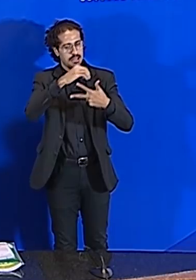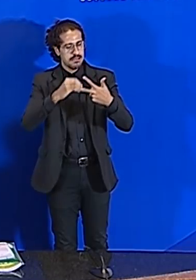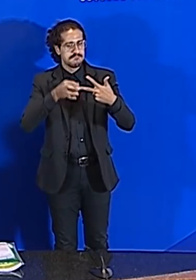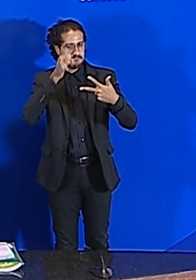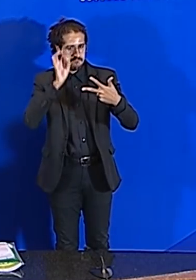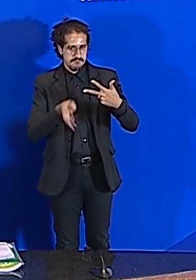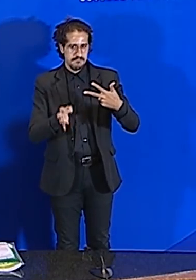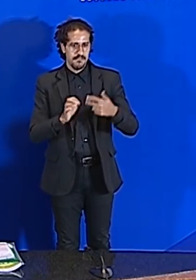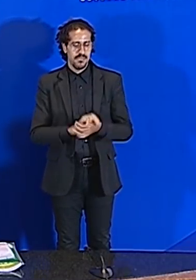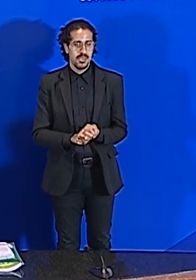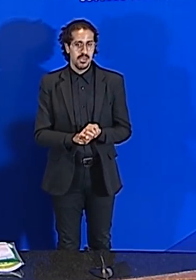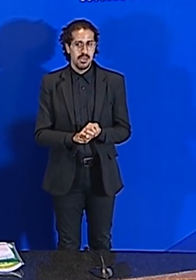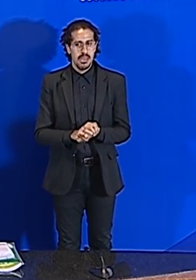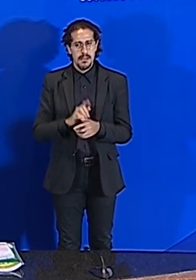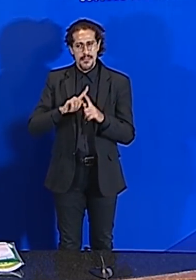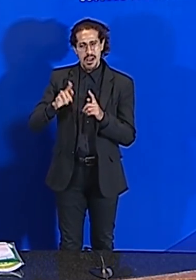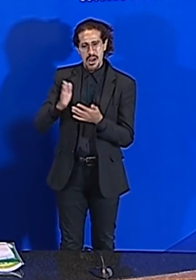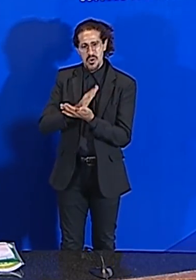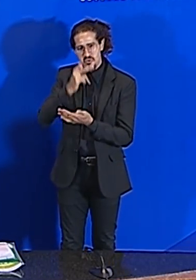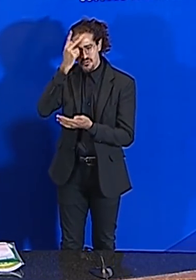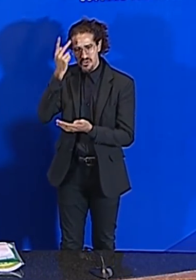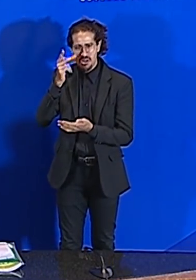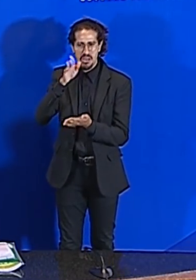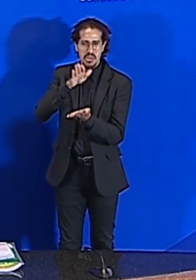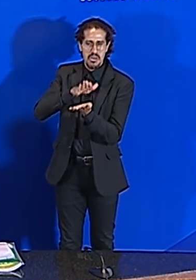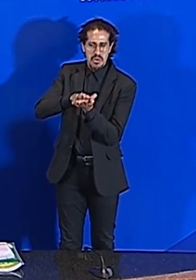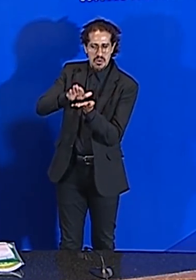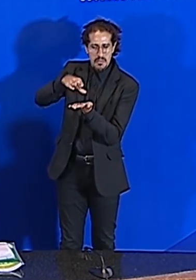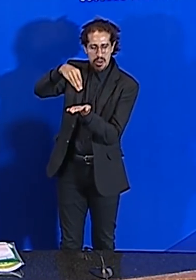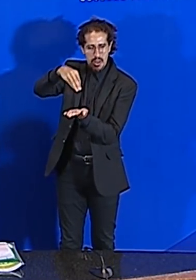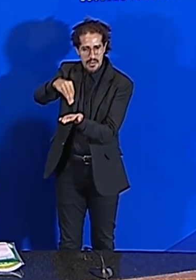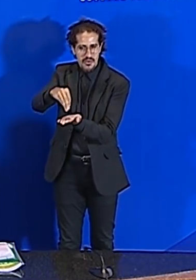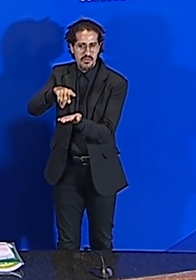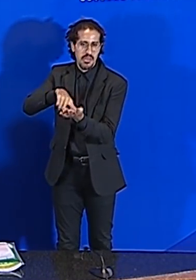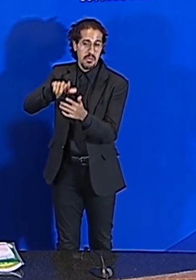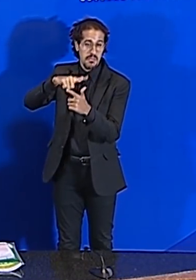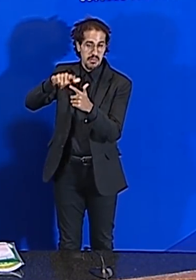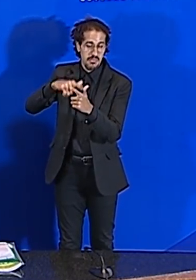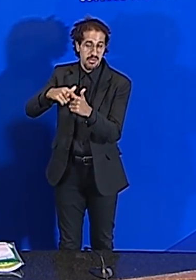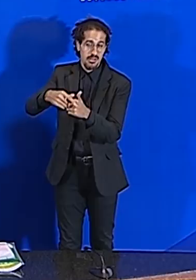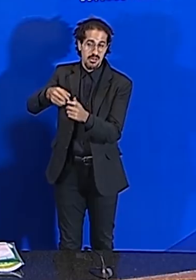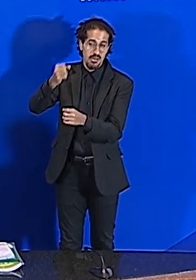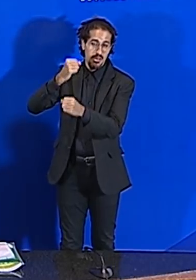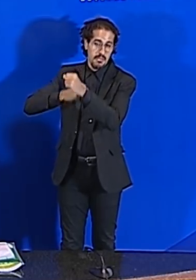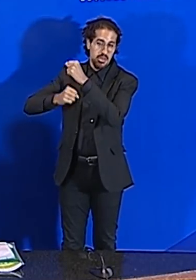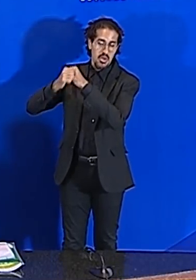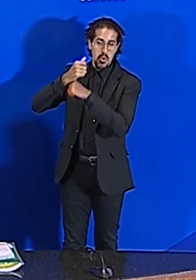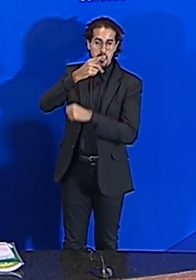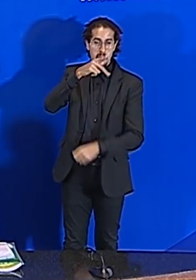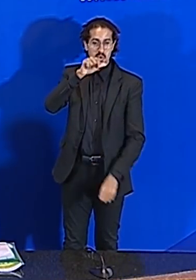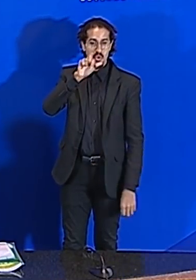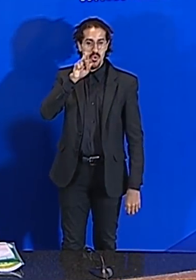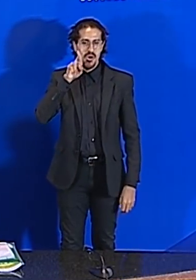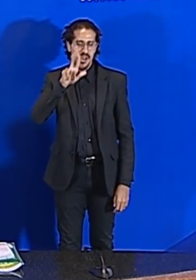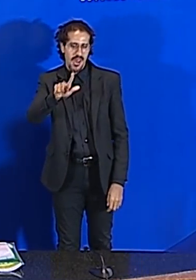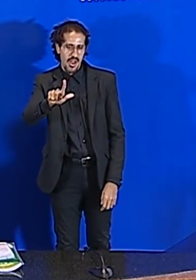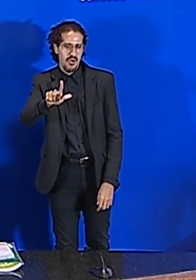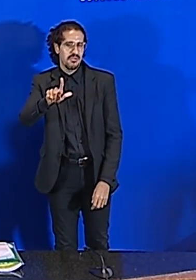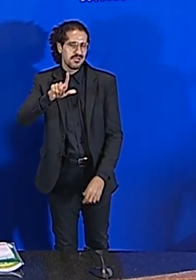Ah, mas a gráfica, não é mais a gráfica plural que deu aquele problema lá no passado, gráfica plural da família Frias,